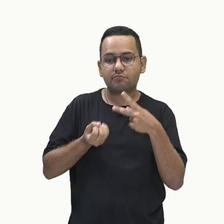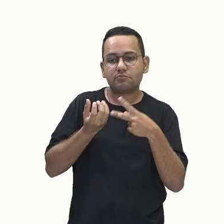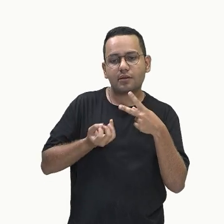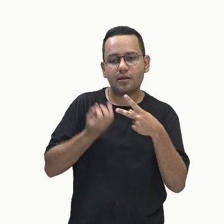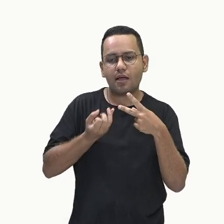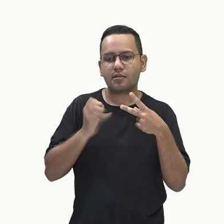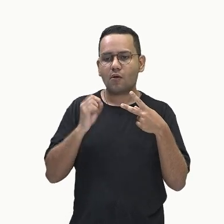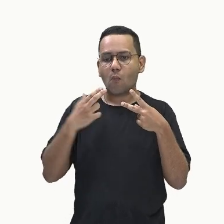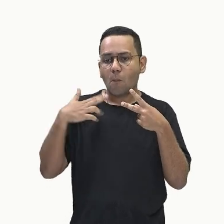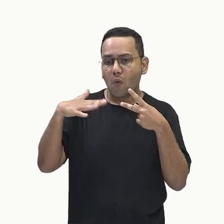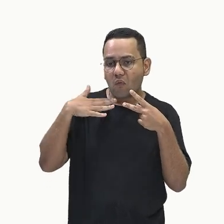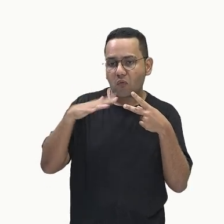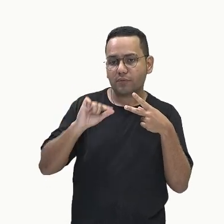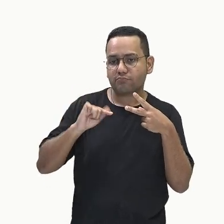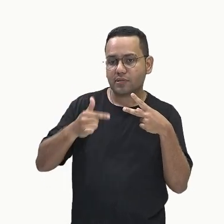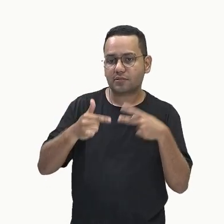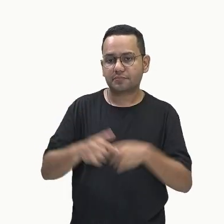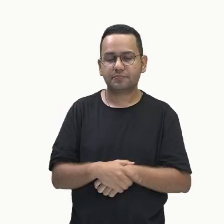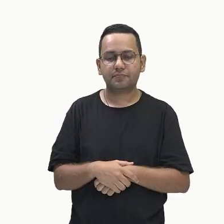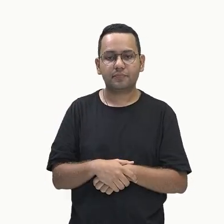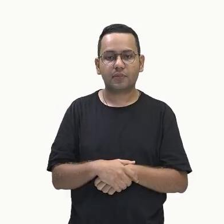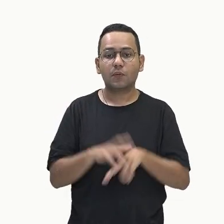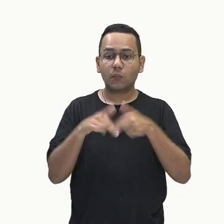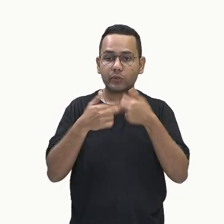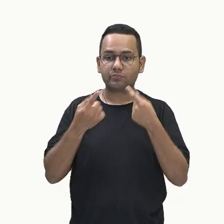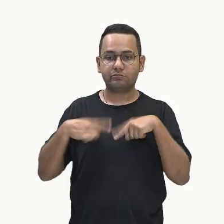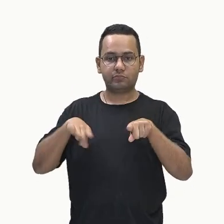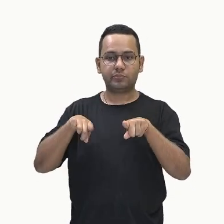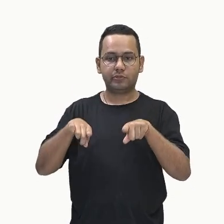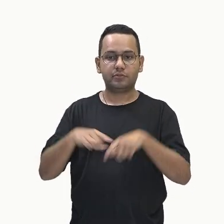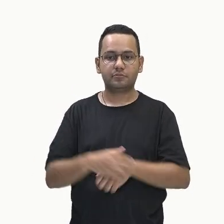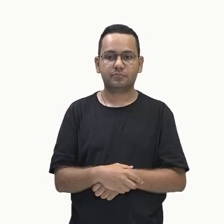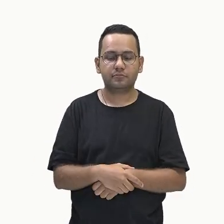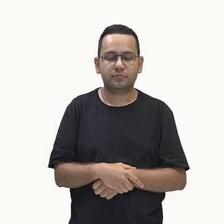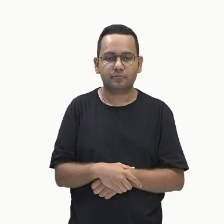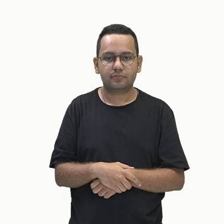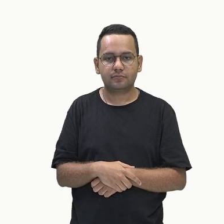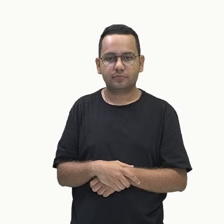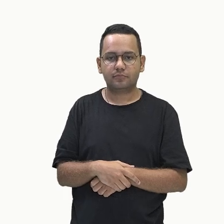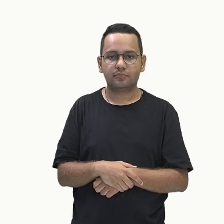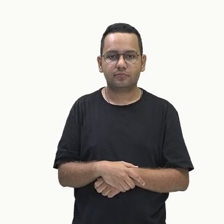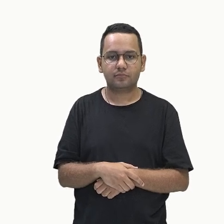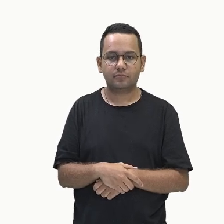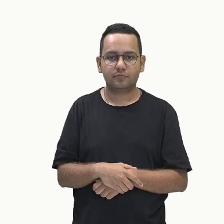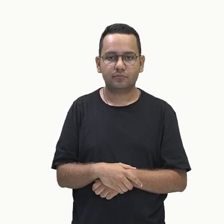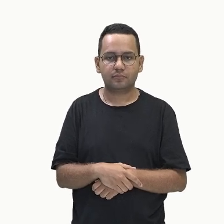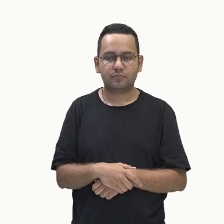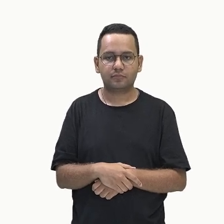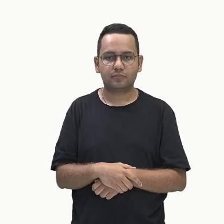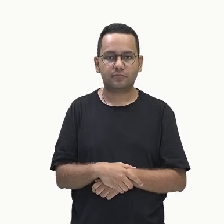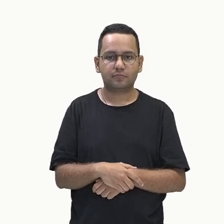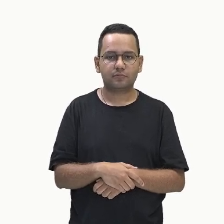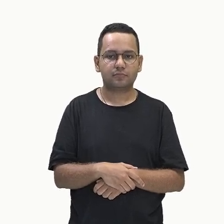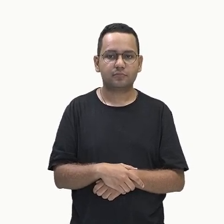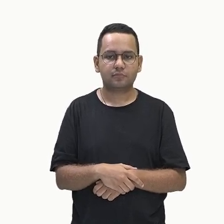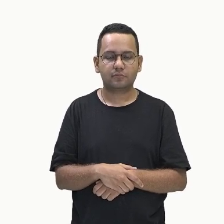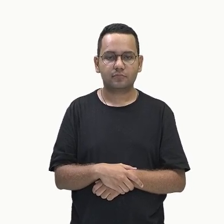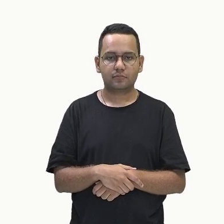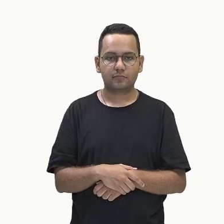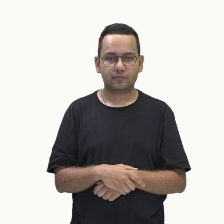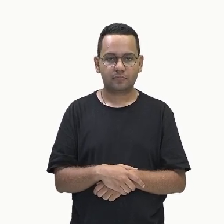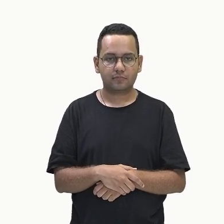ou seja, eles terão funções antagônicas. Quando, por exemplo, na